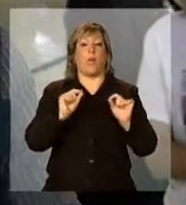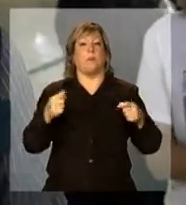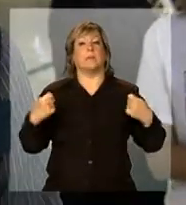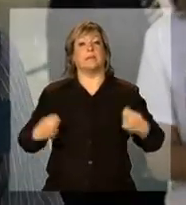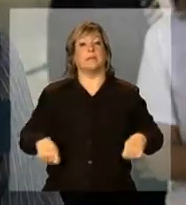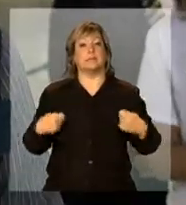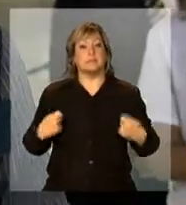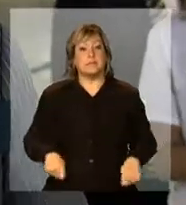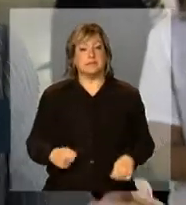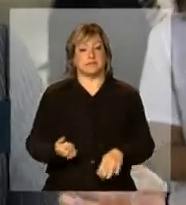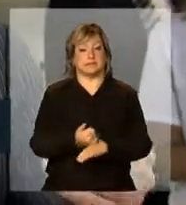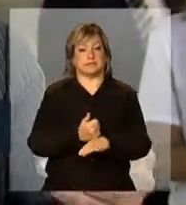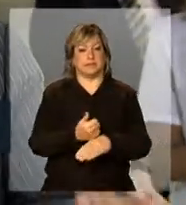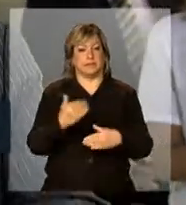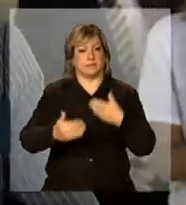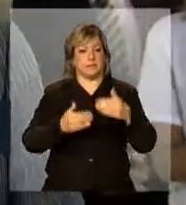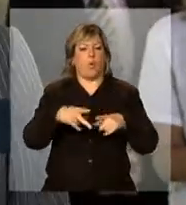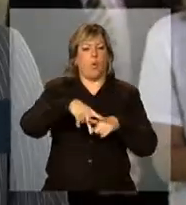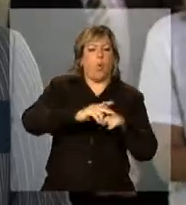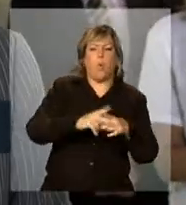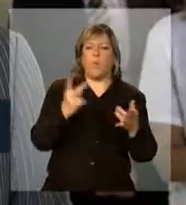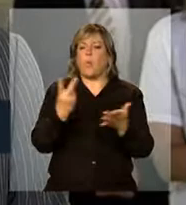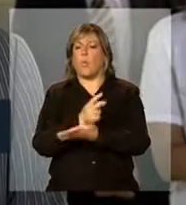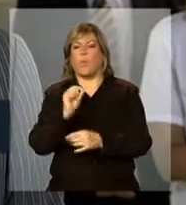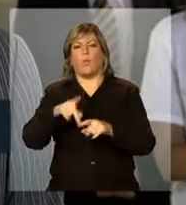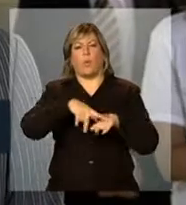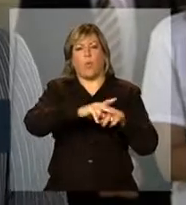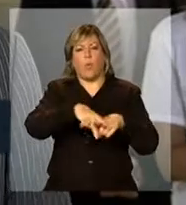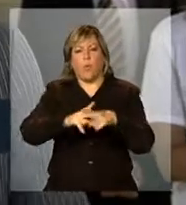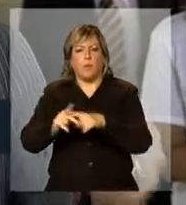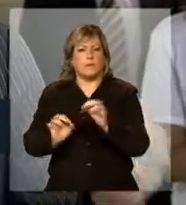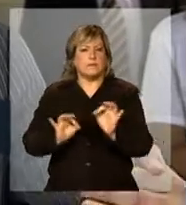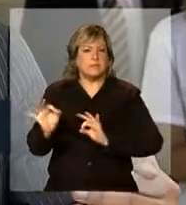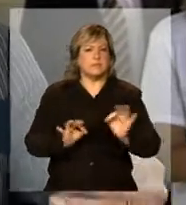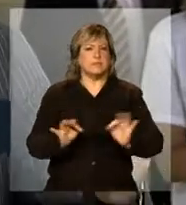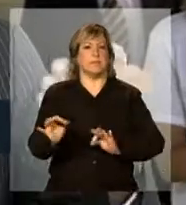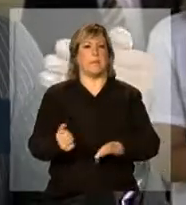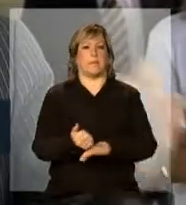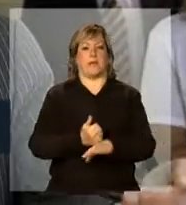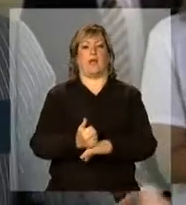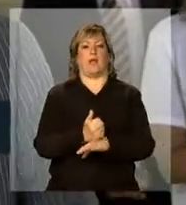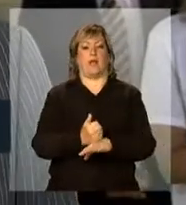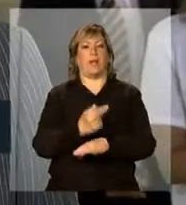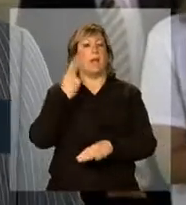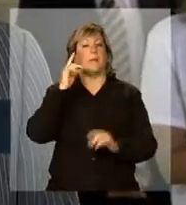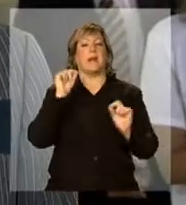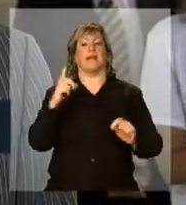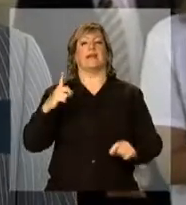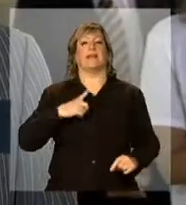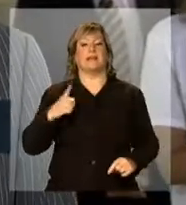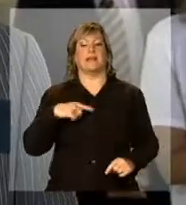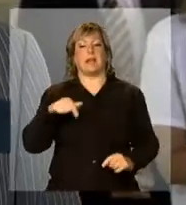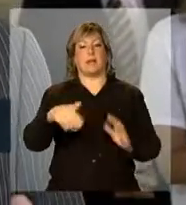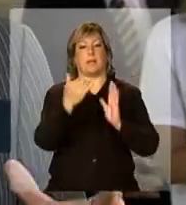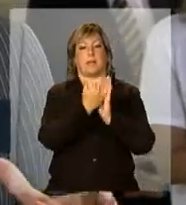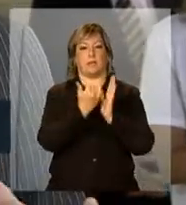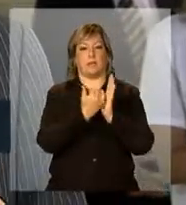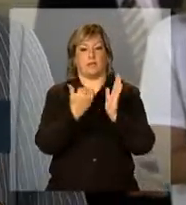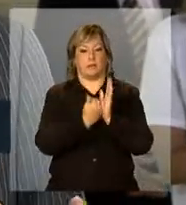precisa ser aprimorado, corrigirmos o que precisa ser corrigido, para ter o